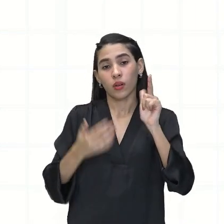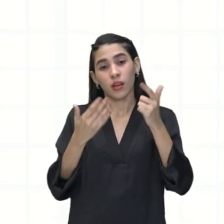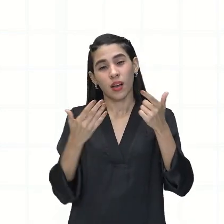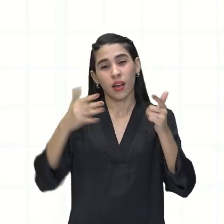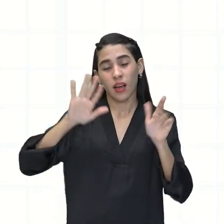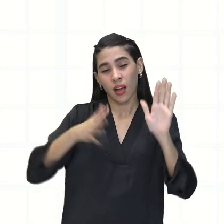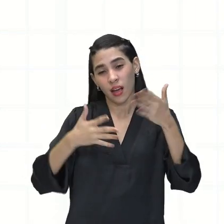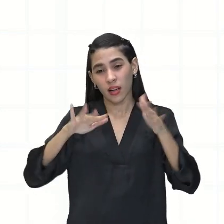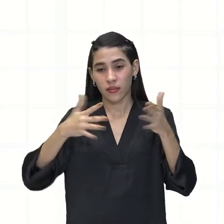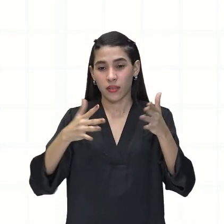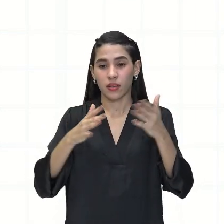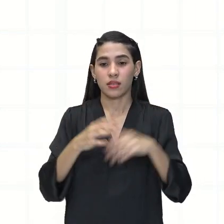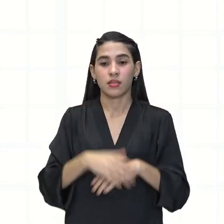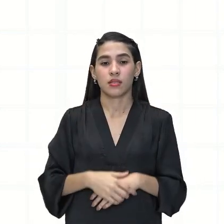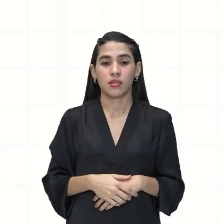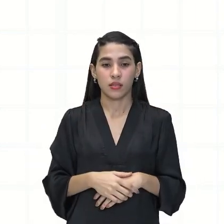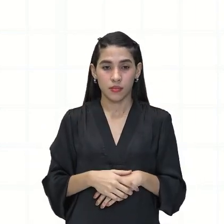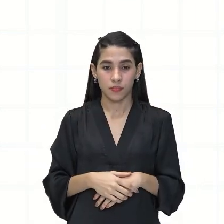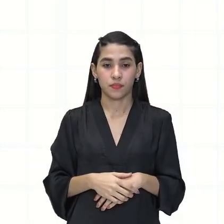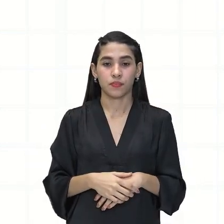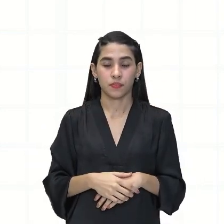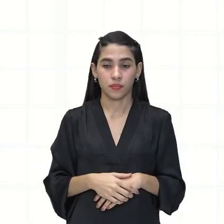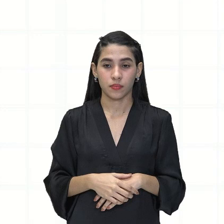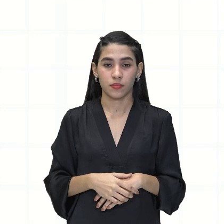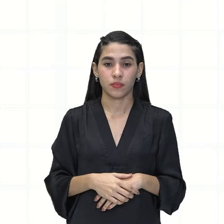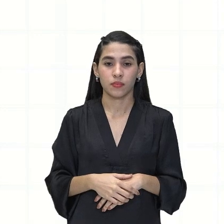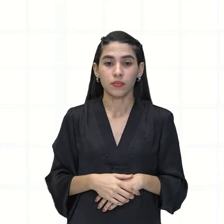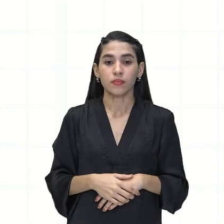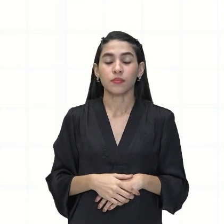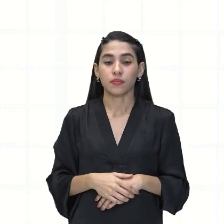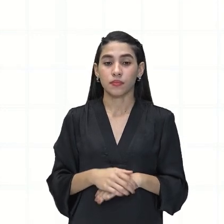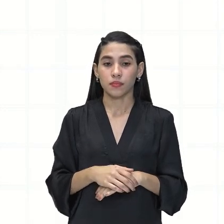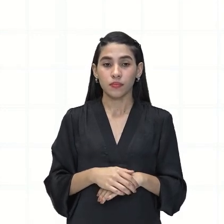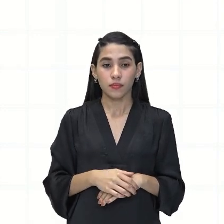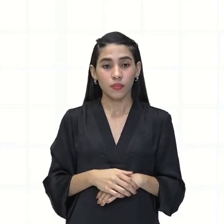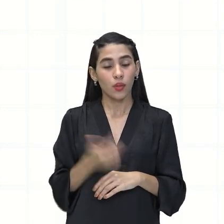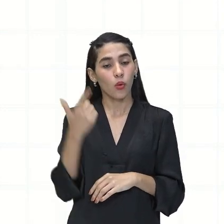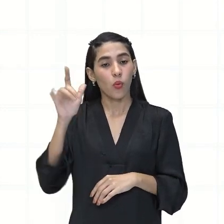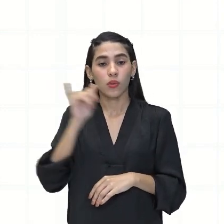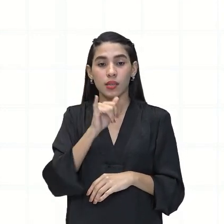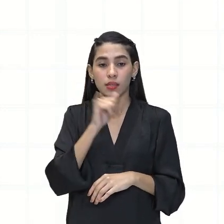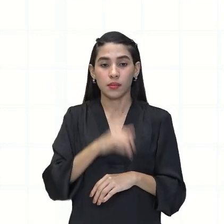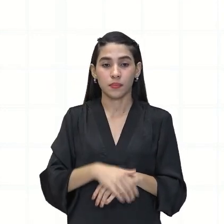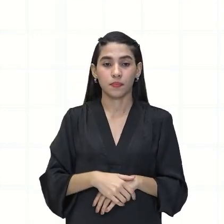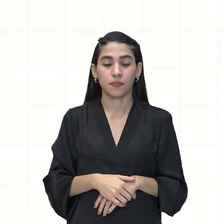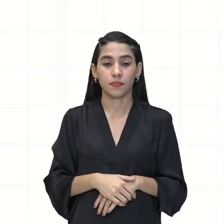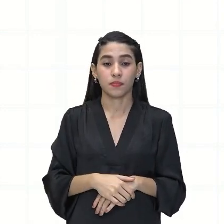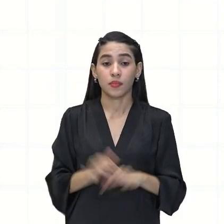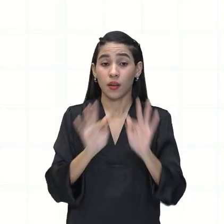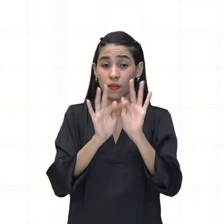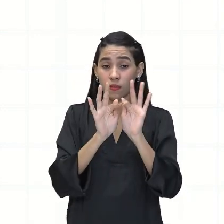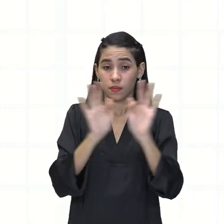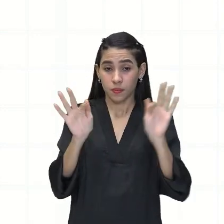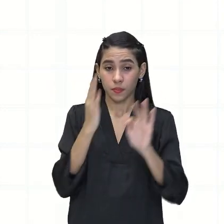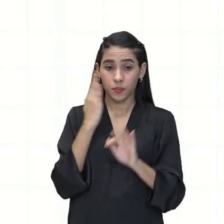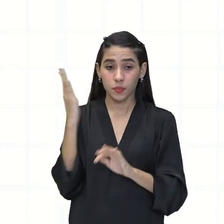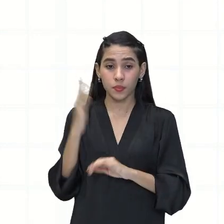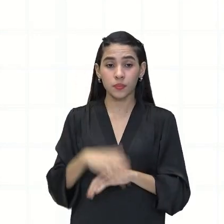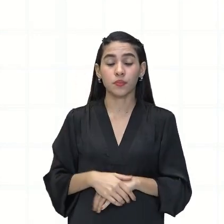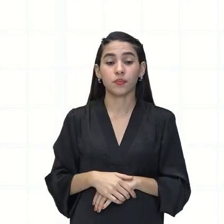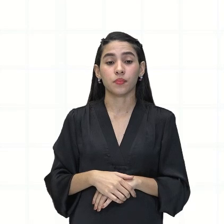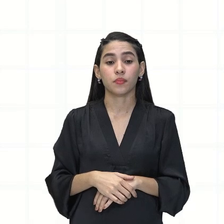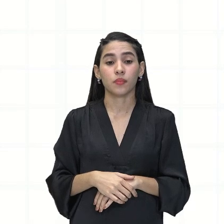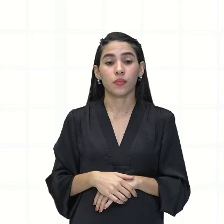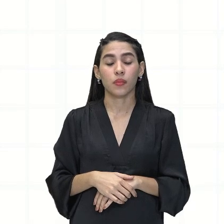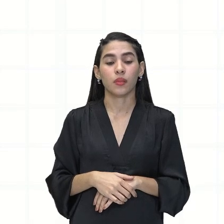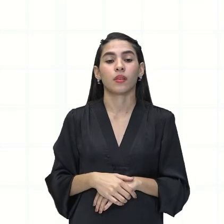vezes. Exemplo aqui de advérbio locução adverbial, certo? Então, vamos ver isso agora dentro de uma oração.